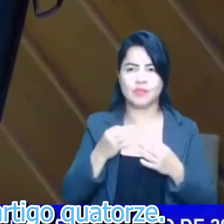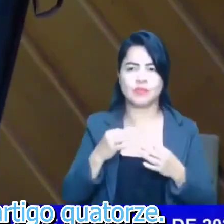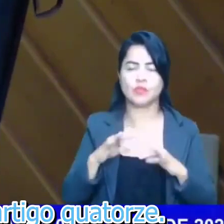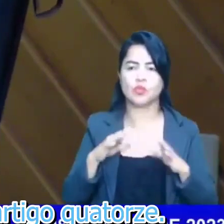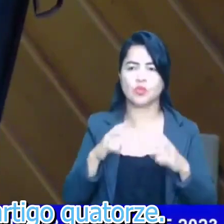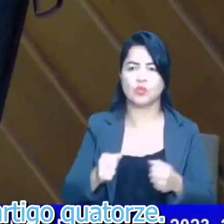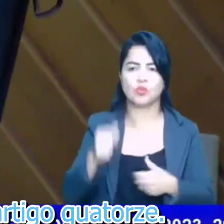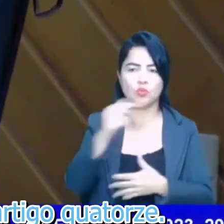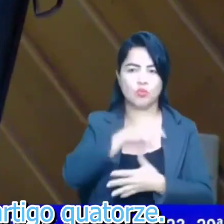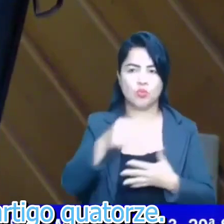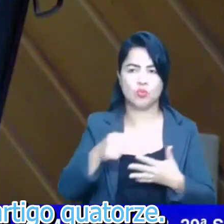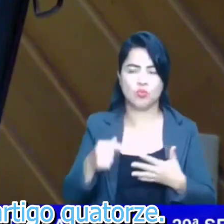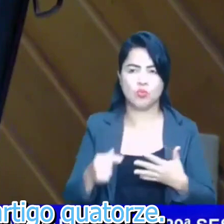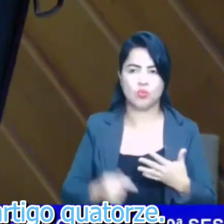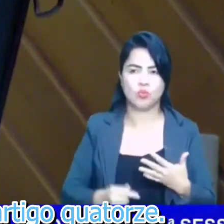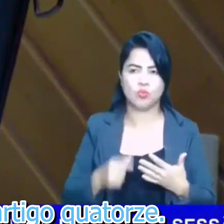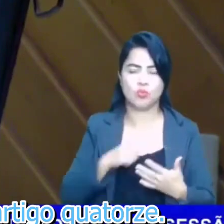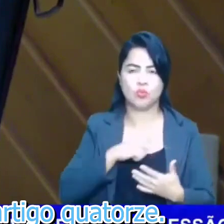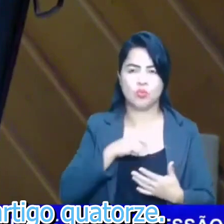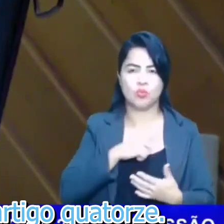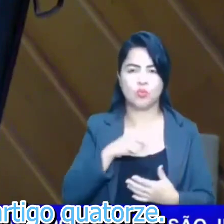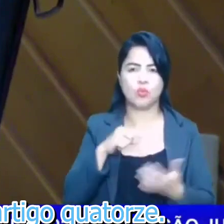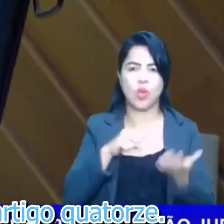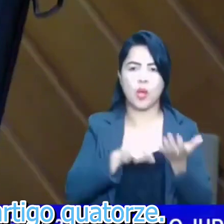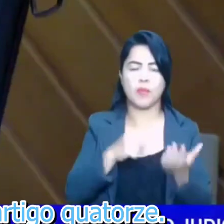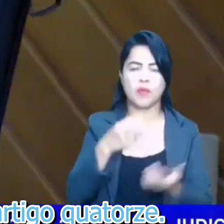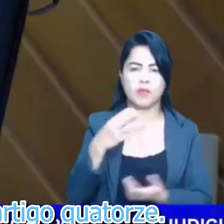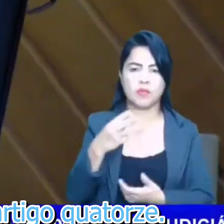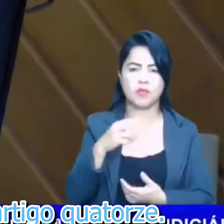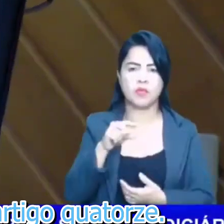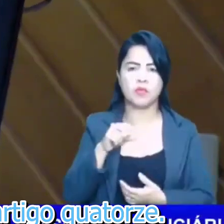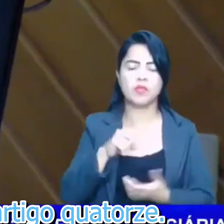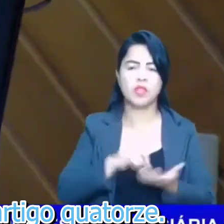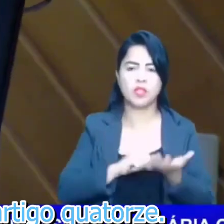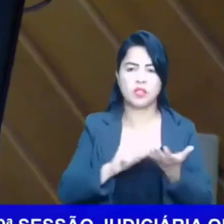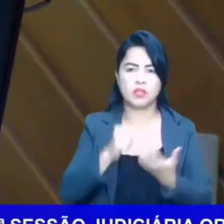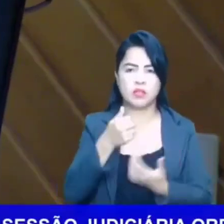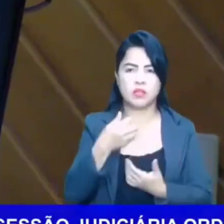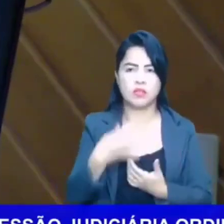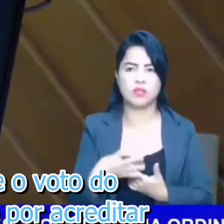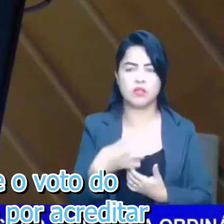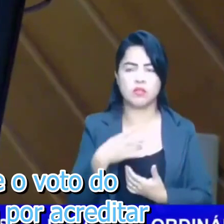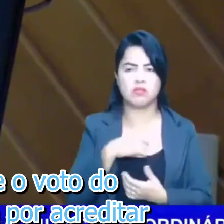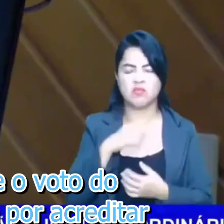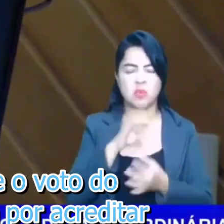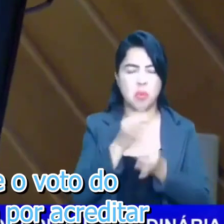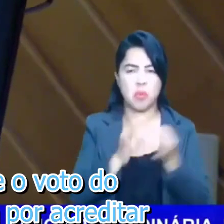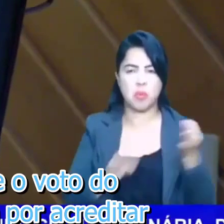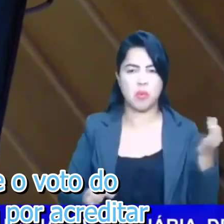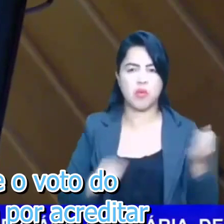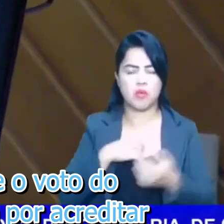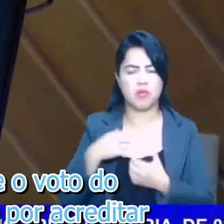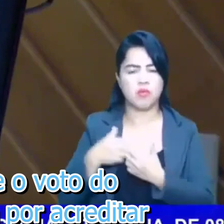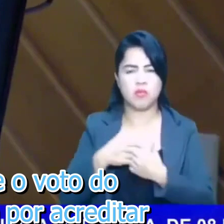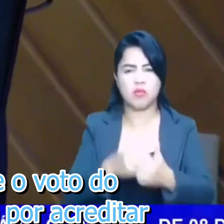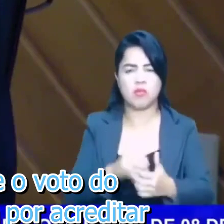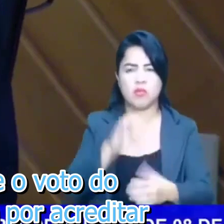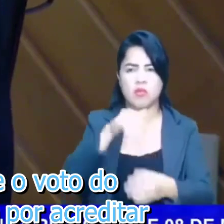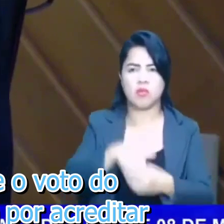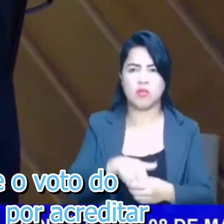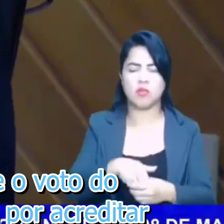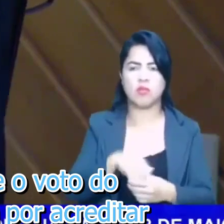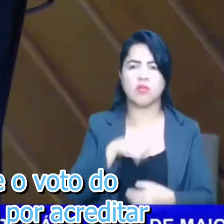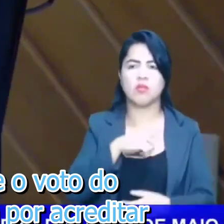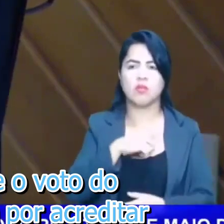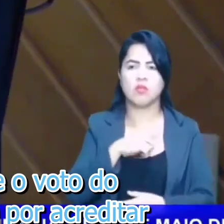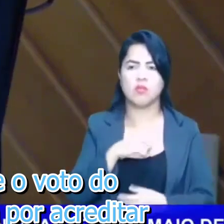preceitos e a taxatividade do parágrafo 3º no artigo 14. Então, sem muitas delongas, eu acompanho integralmente o voto